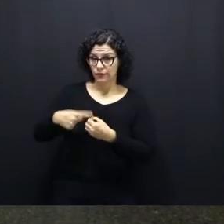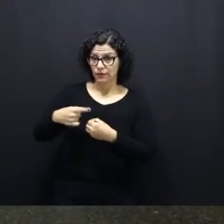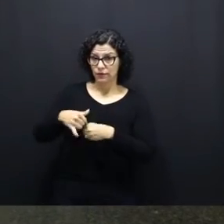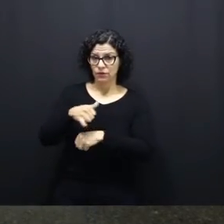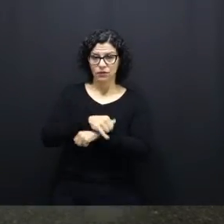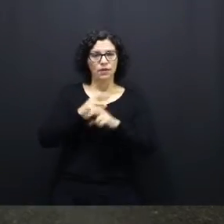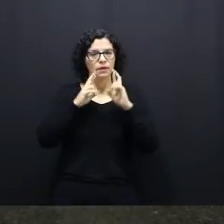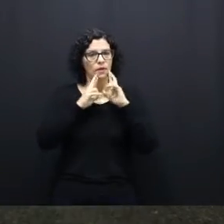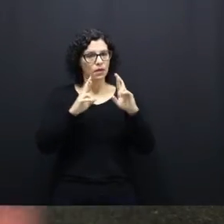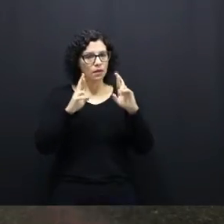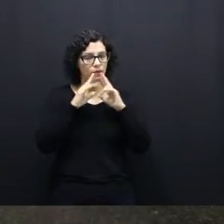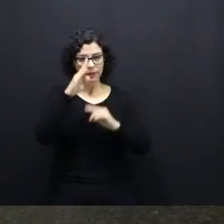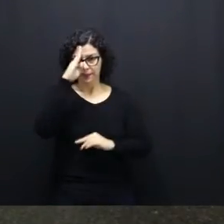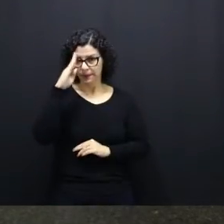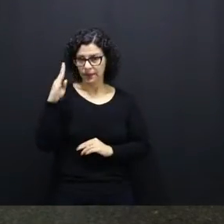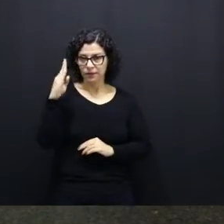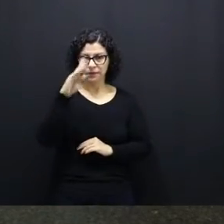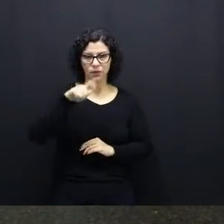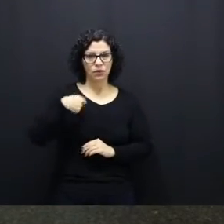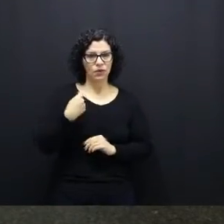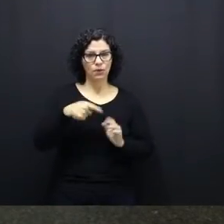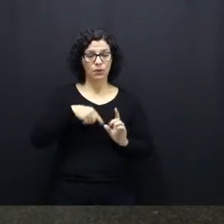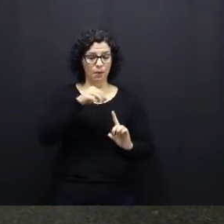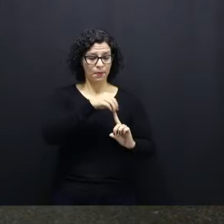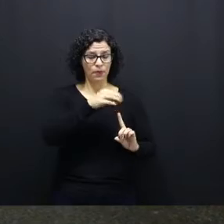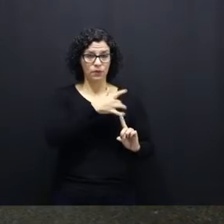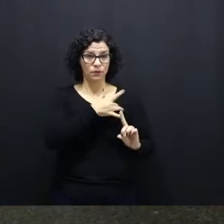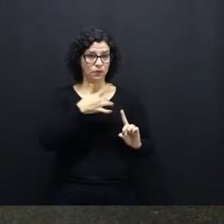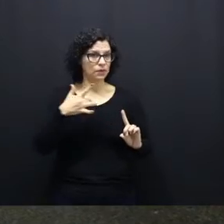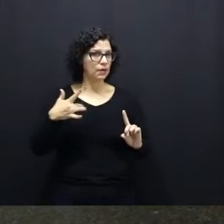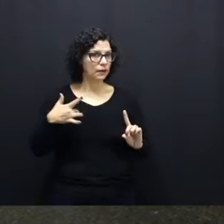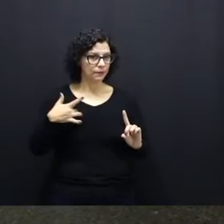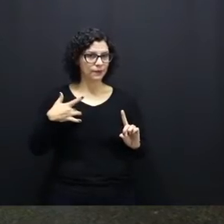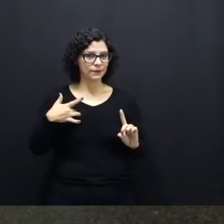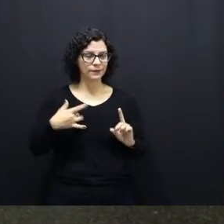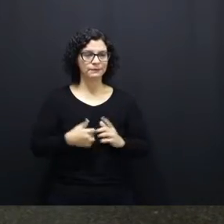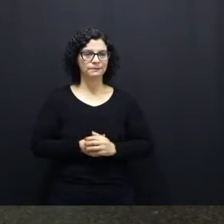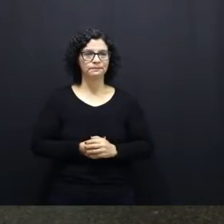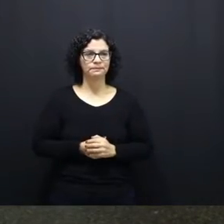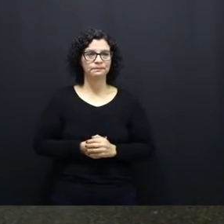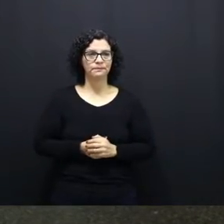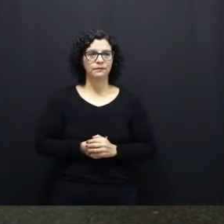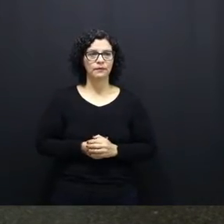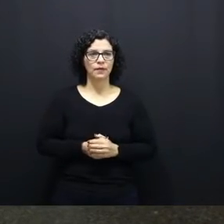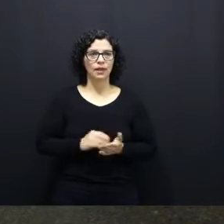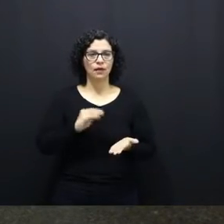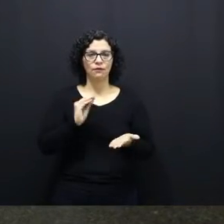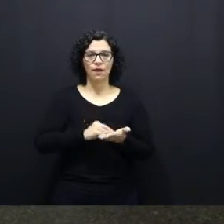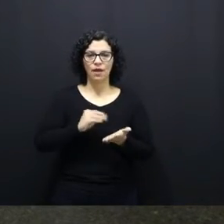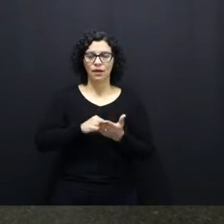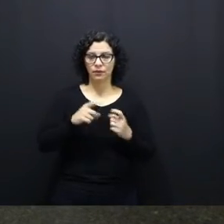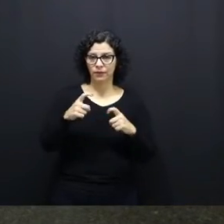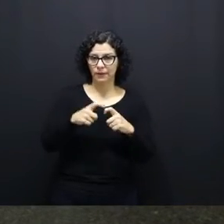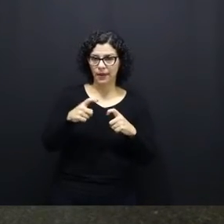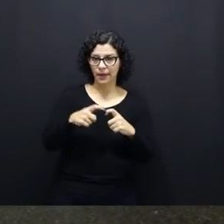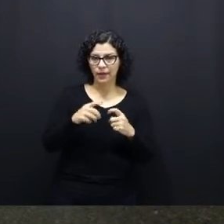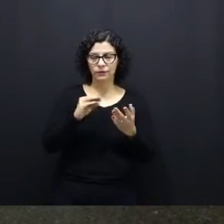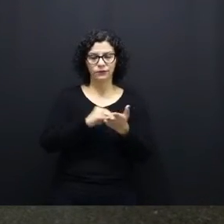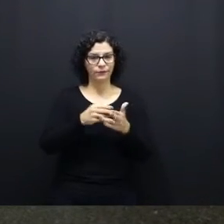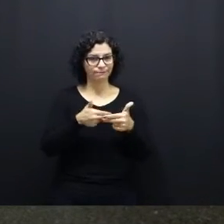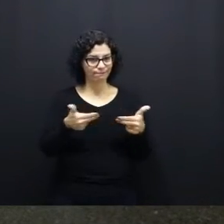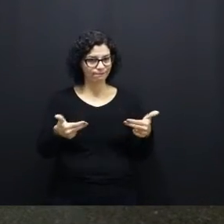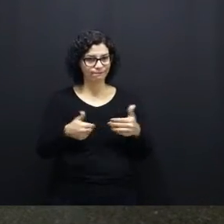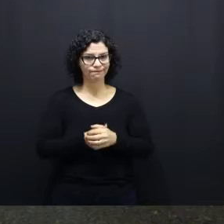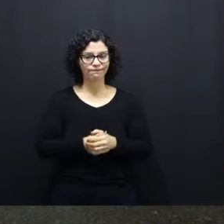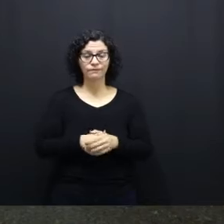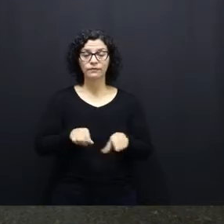principalmente com relação as nossas unidades básicas de saúde a falta de médicos enfim